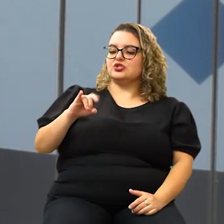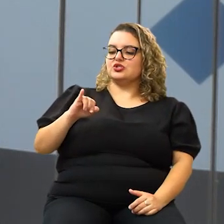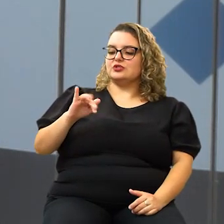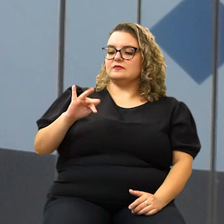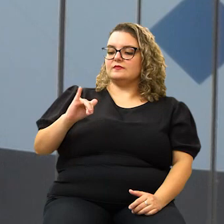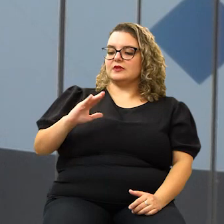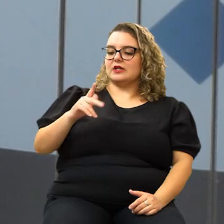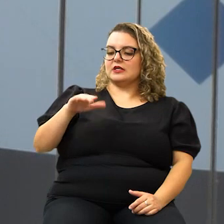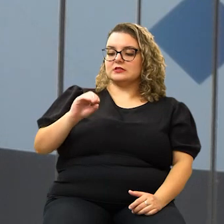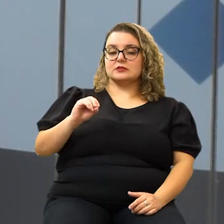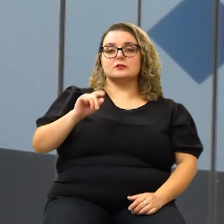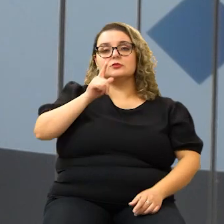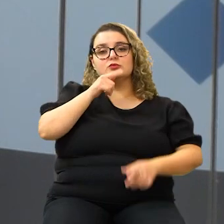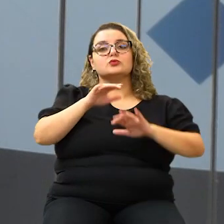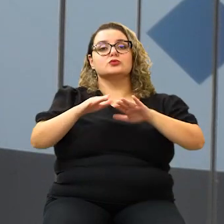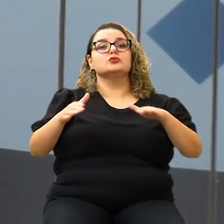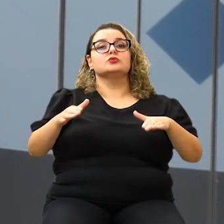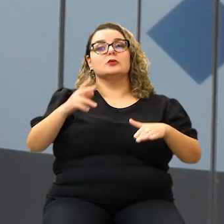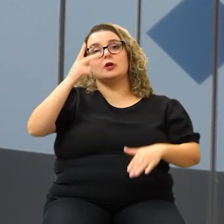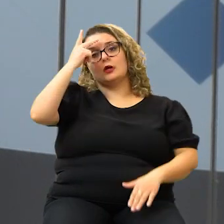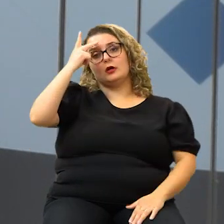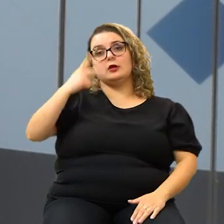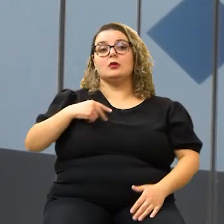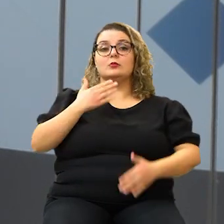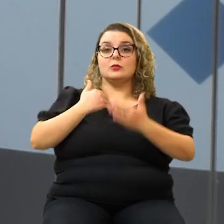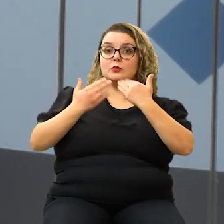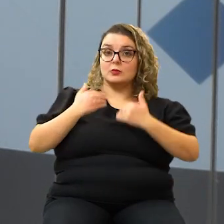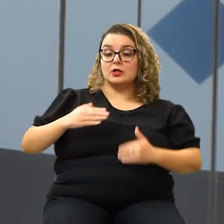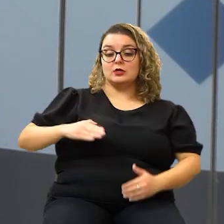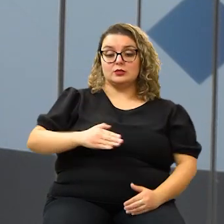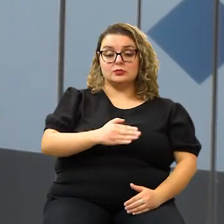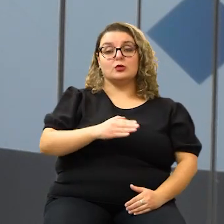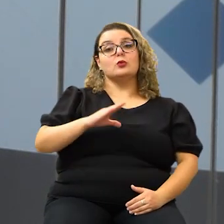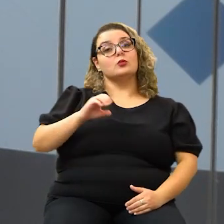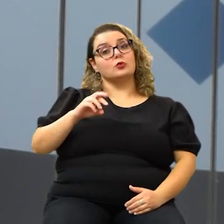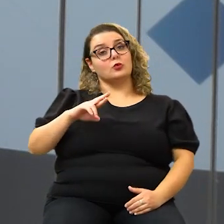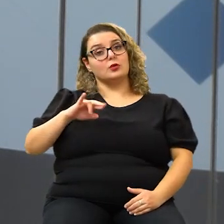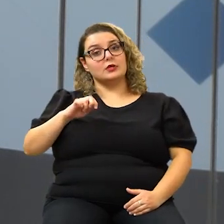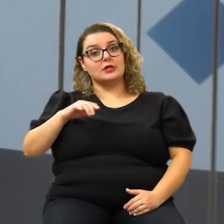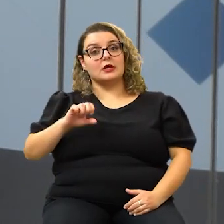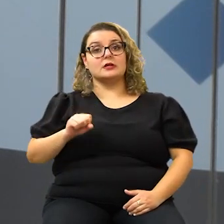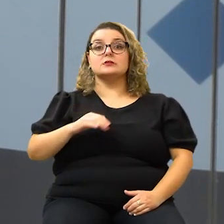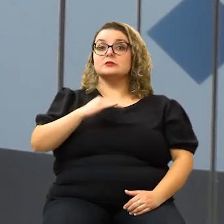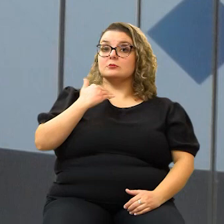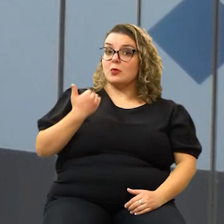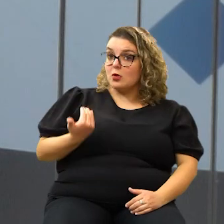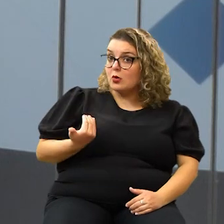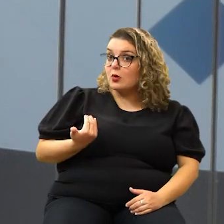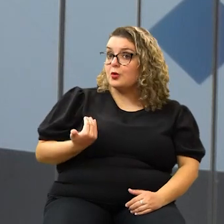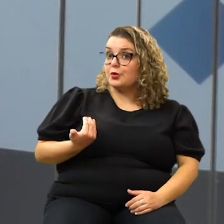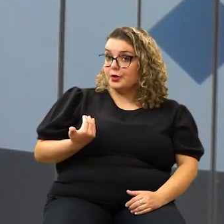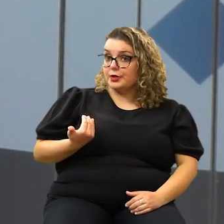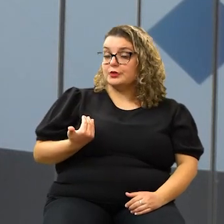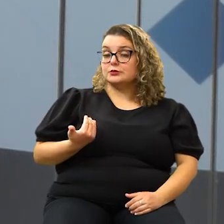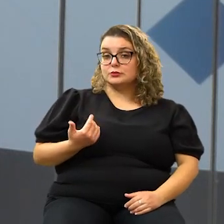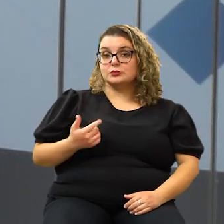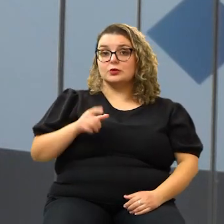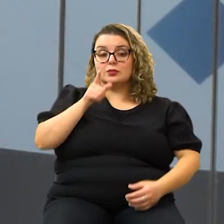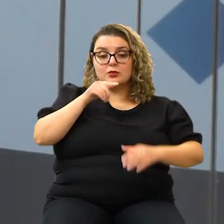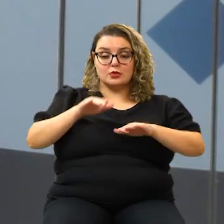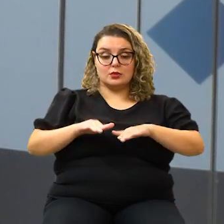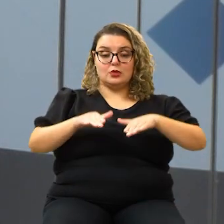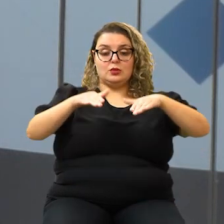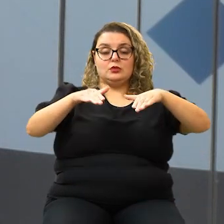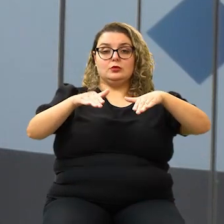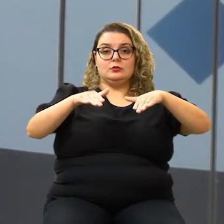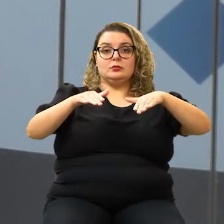questão a própria alimentação dos peixes, dos corais que acabam morrendo, né? O aumento do nível do mar,